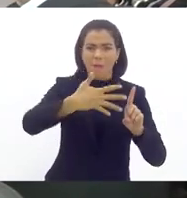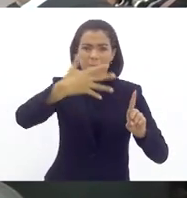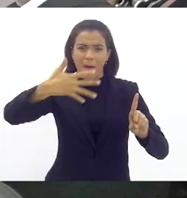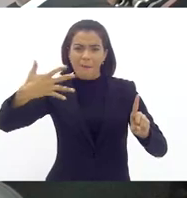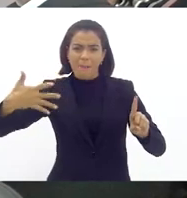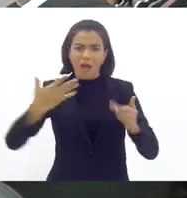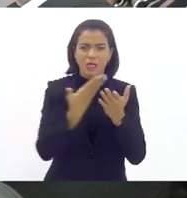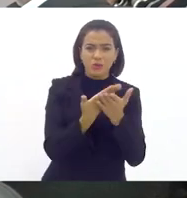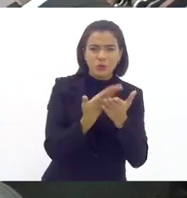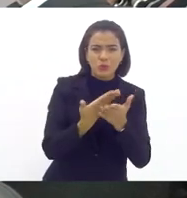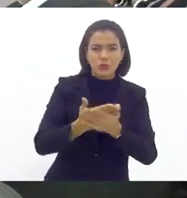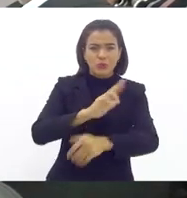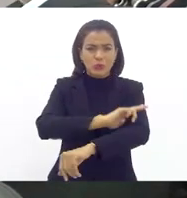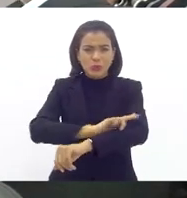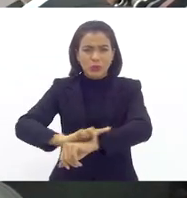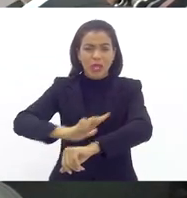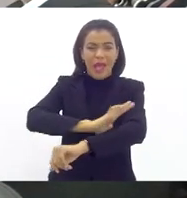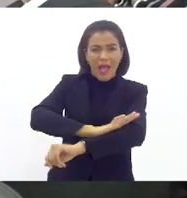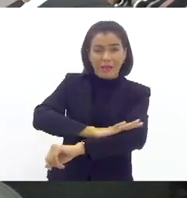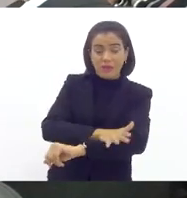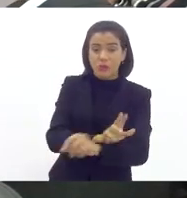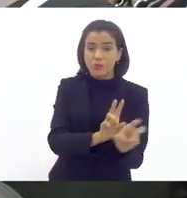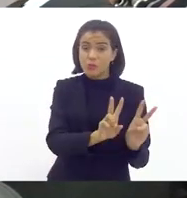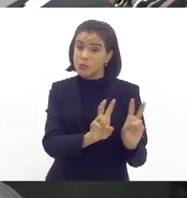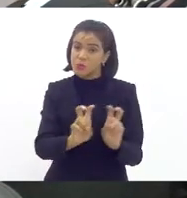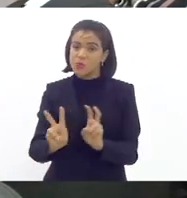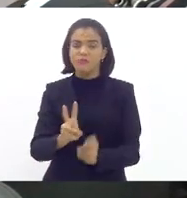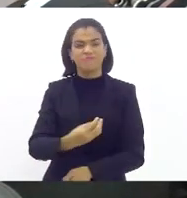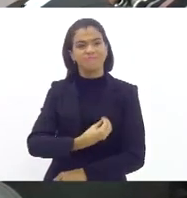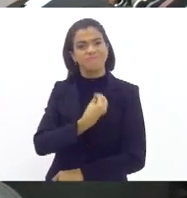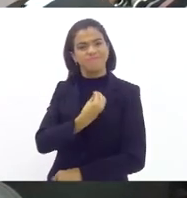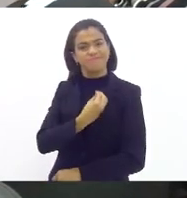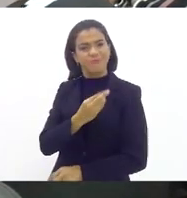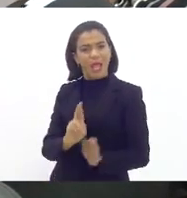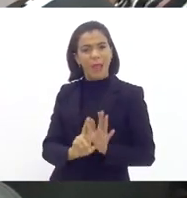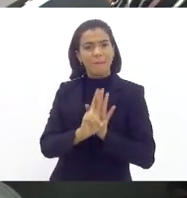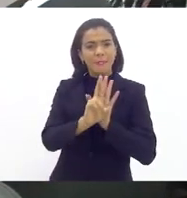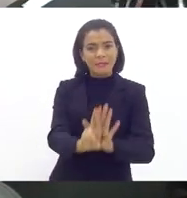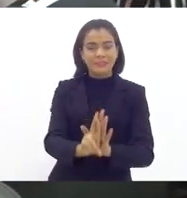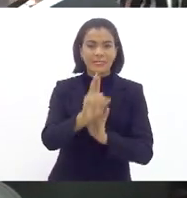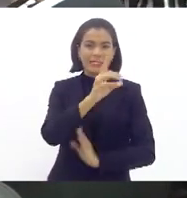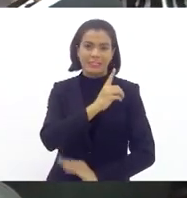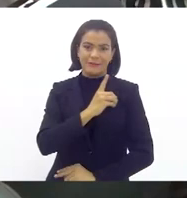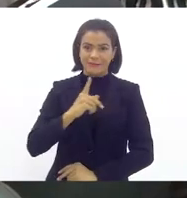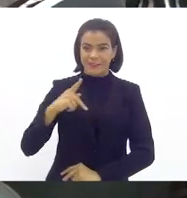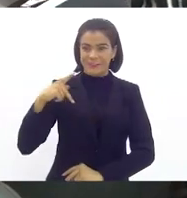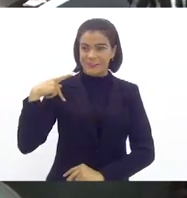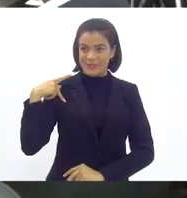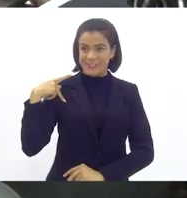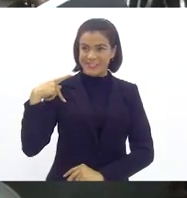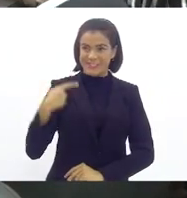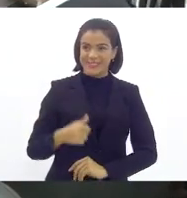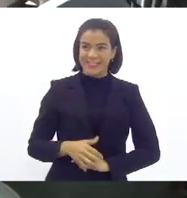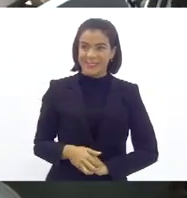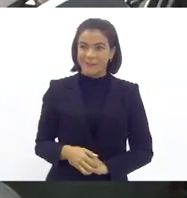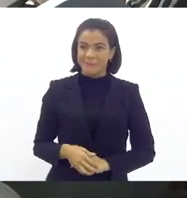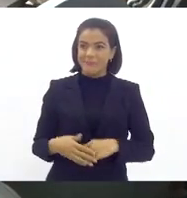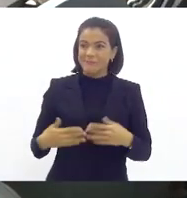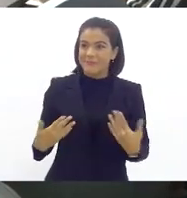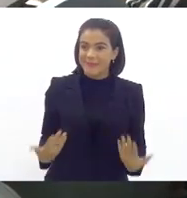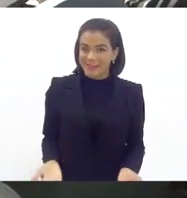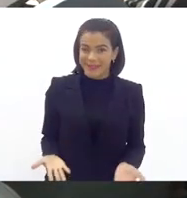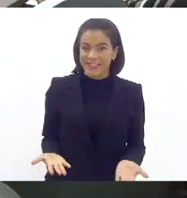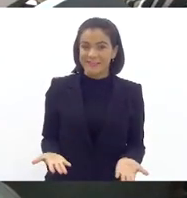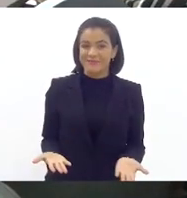estudante, racismo, qualquer tema, está lá a nossa defensoria. Bem, então,